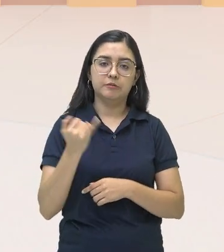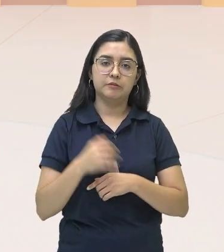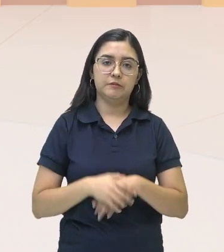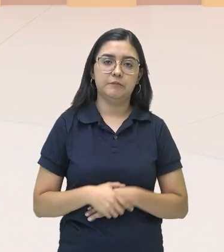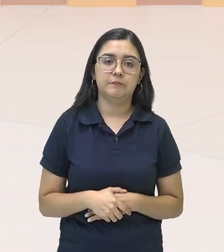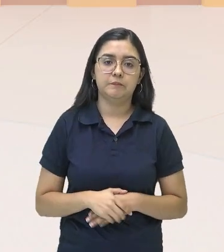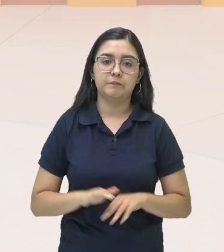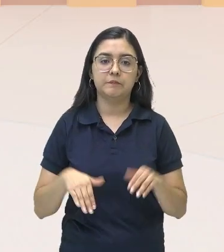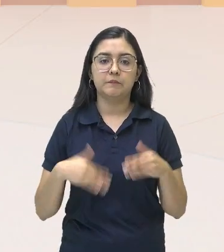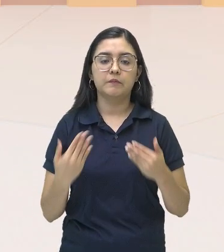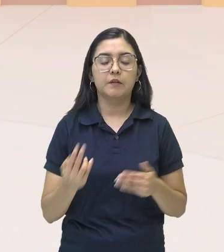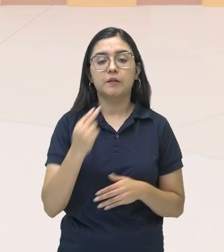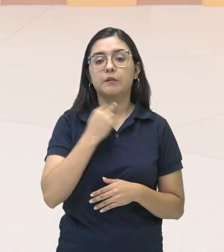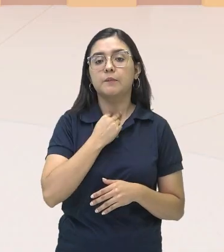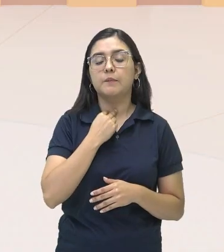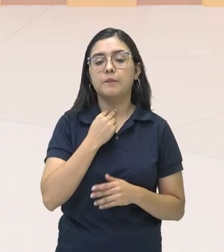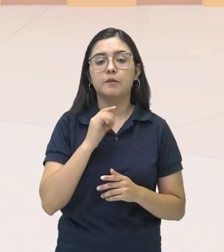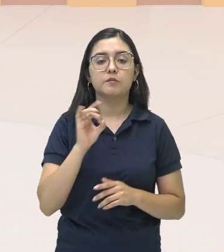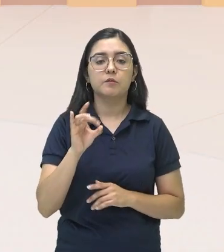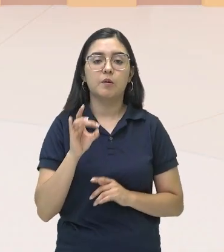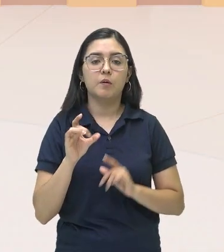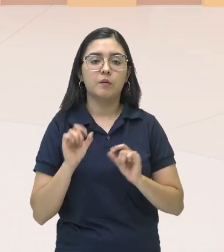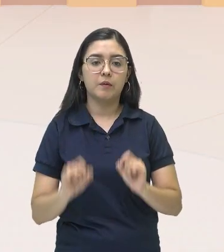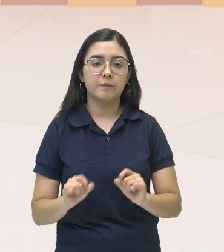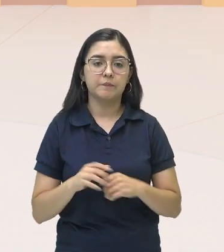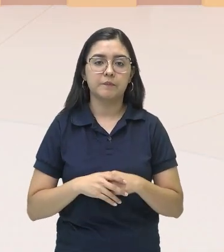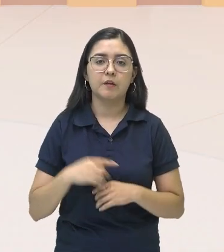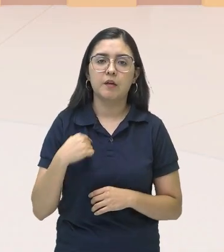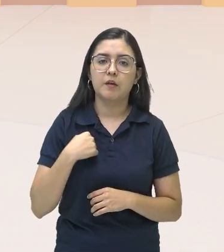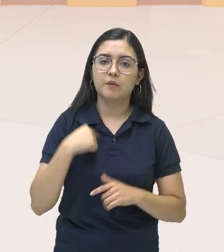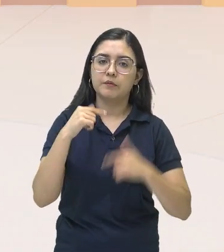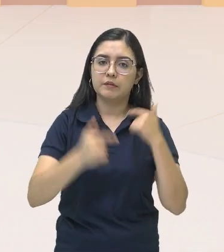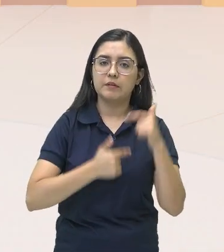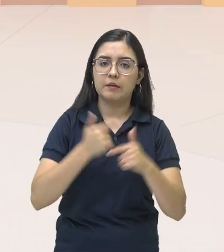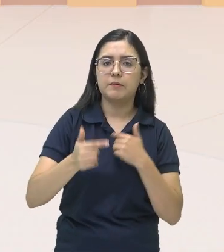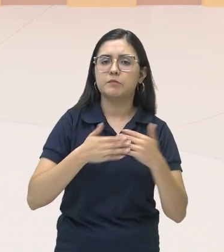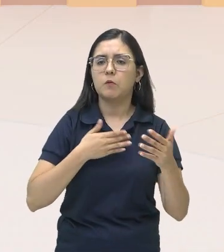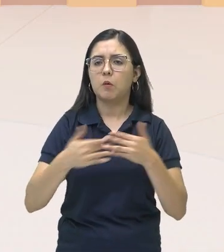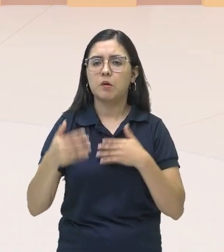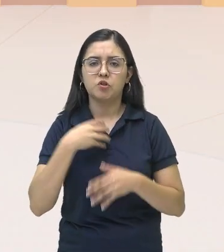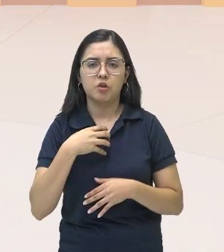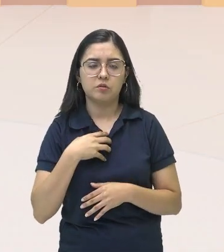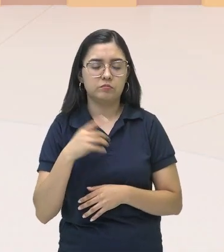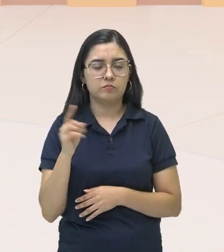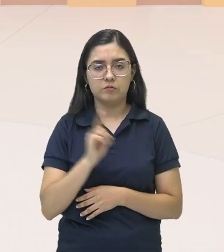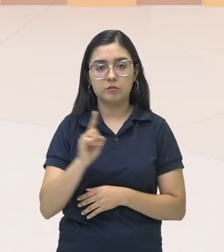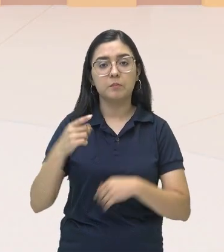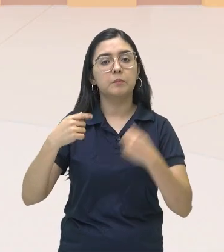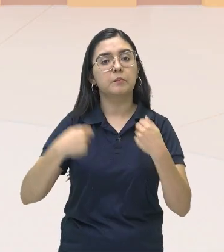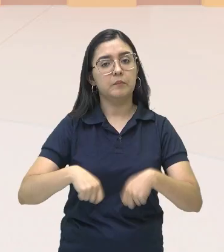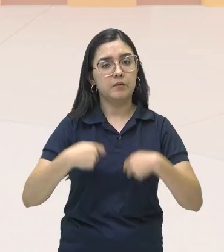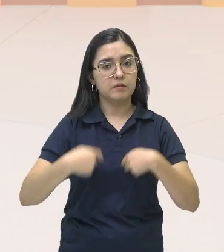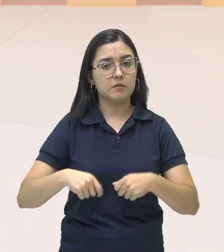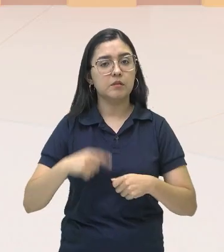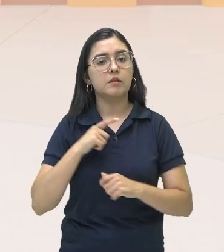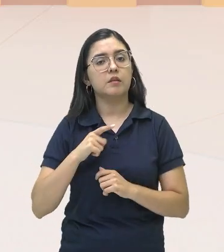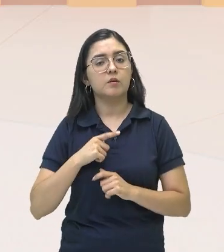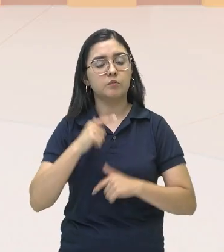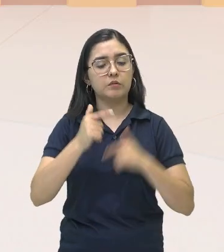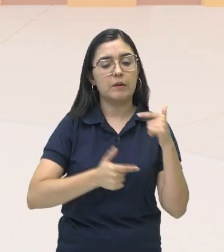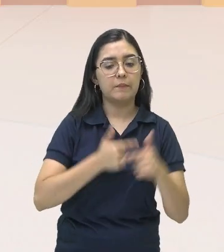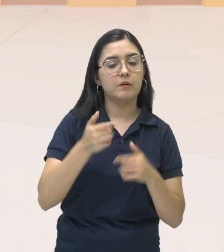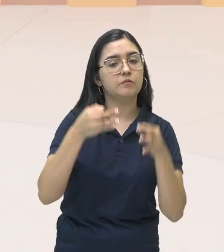fundamental. Então, não posso simplesmente, eu vou trabalhar de qualquer jeito. Não, é preciso que haja